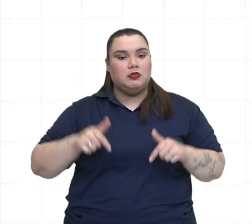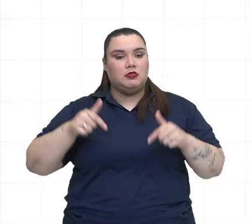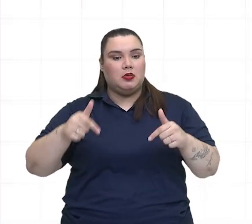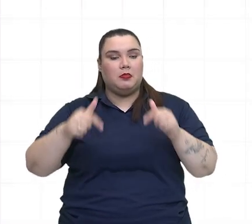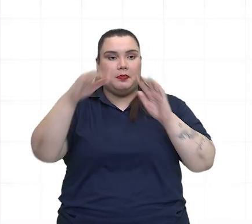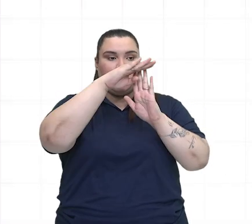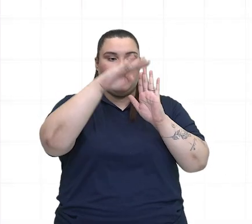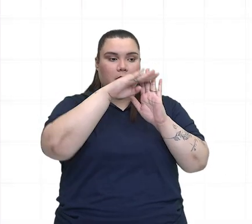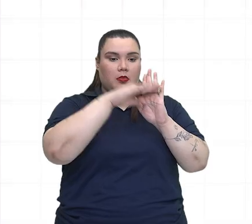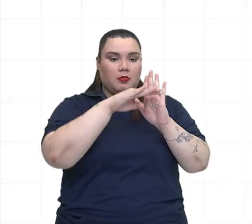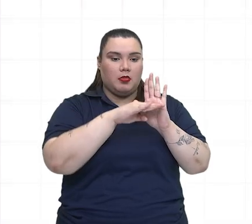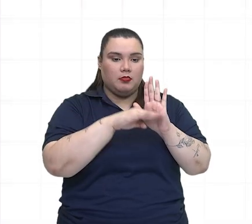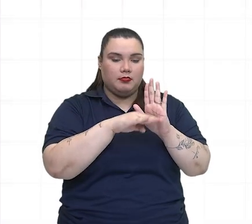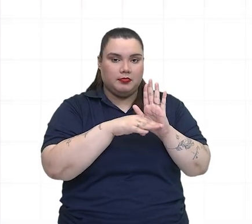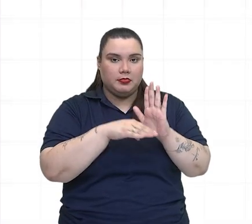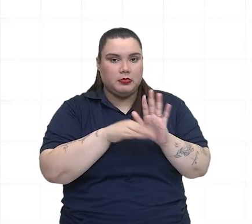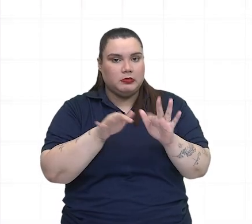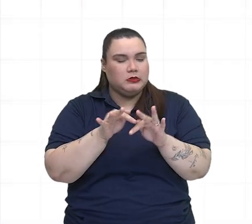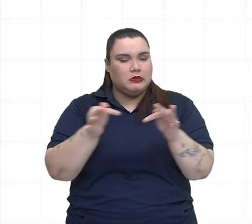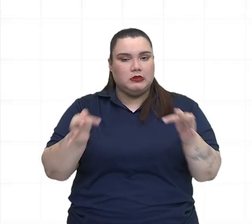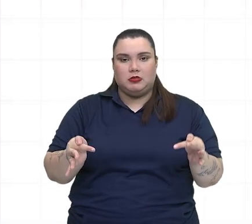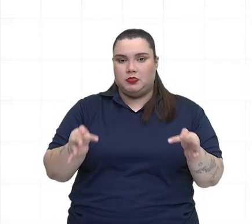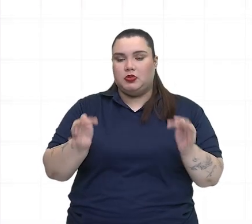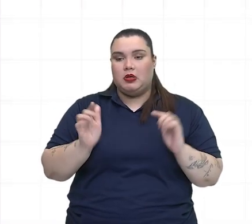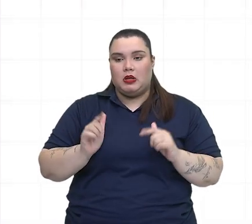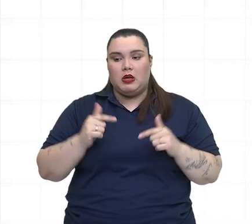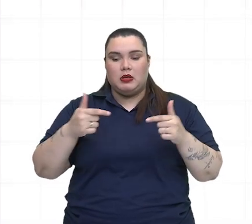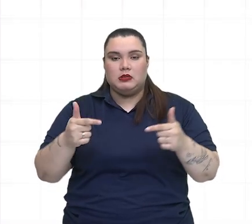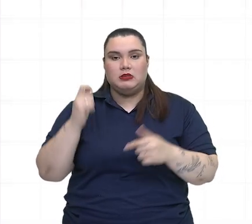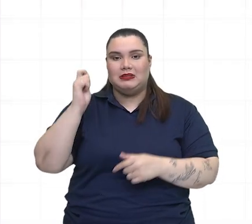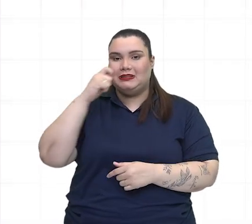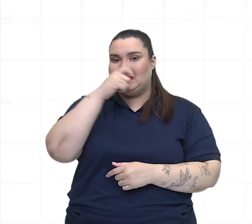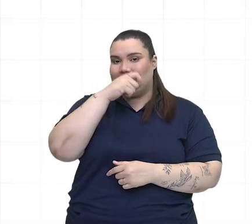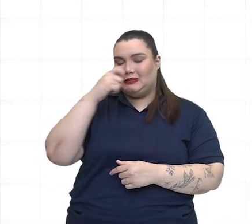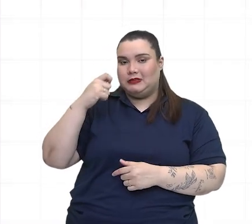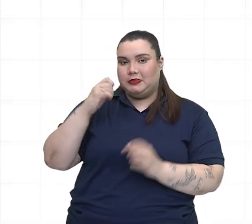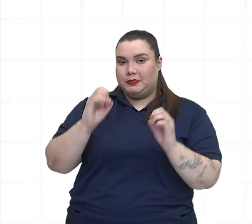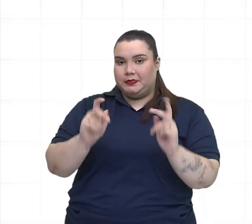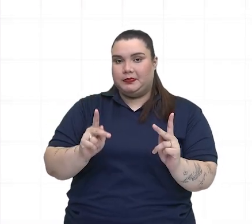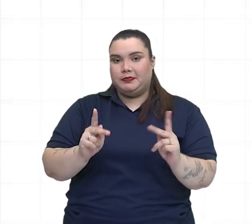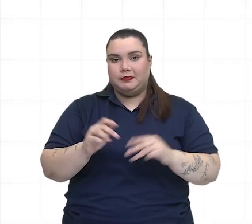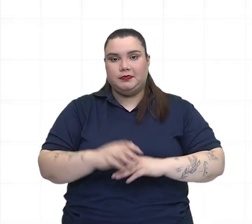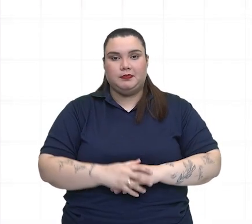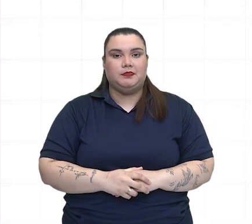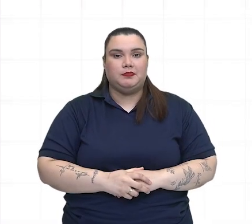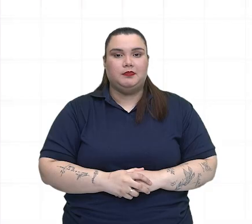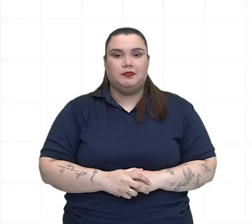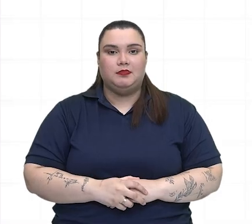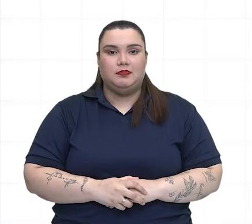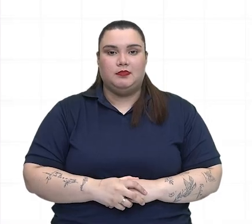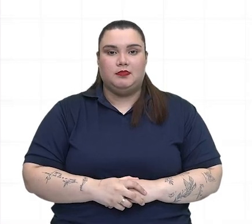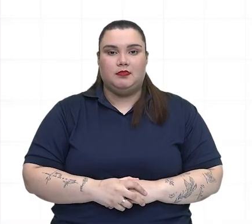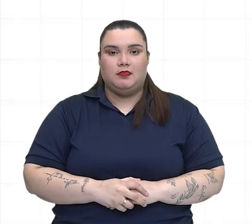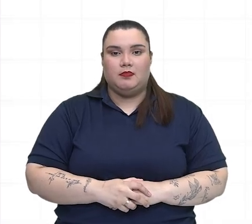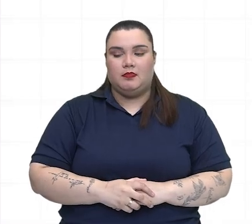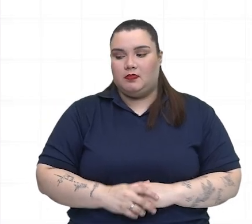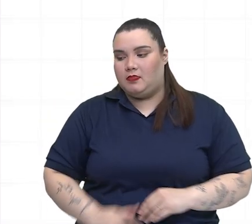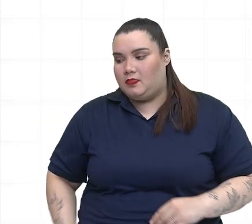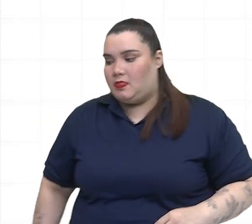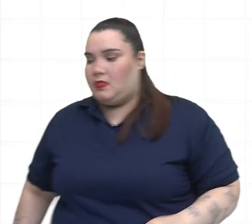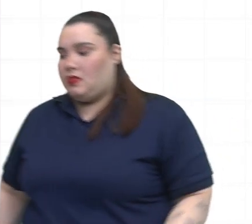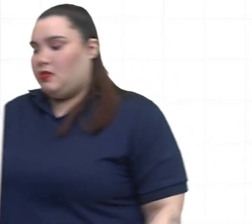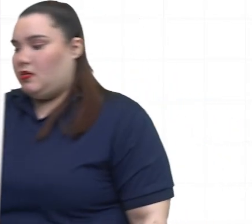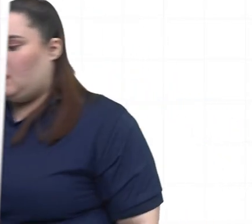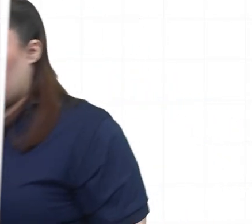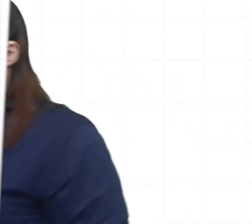estão exatamente inseridas no simples ato de escovar os dentes, tá? Porque o que